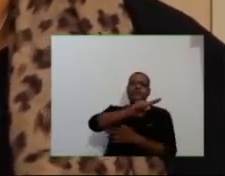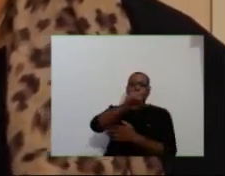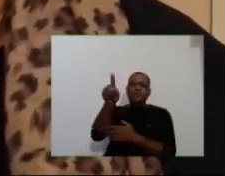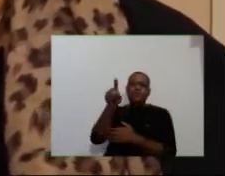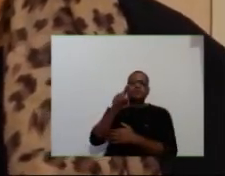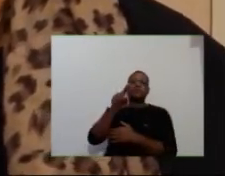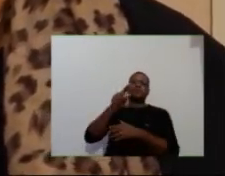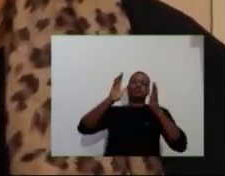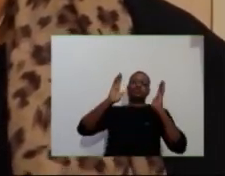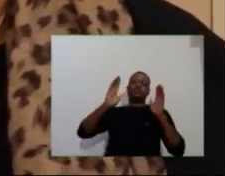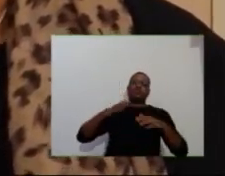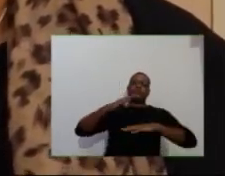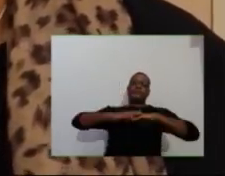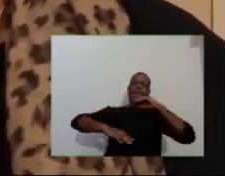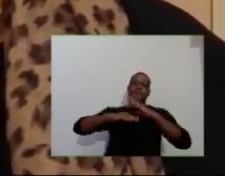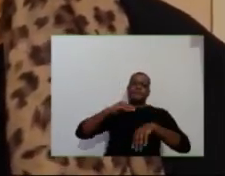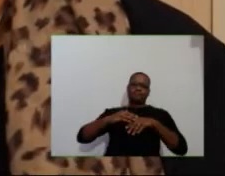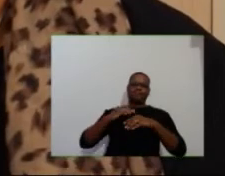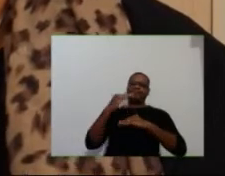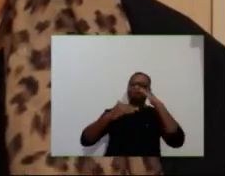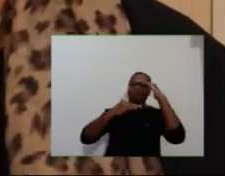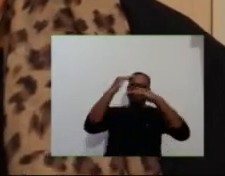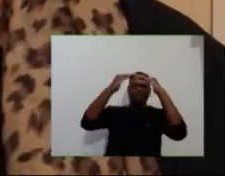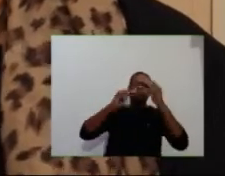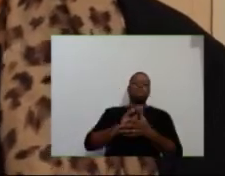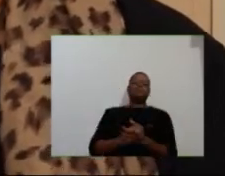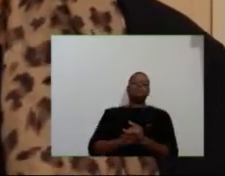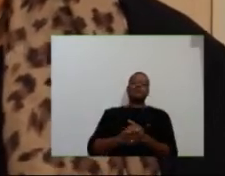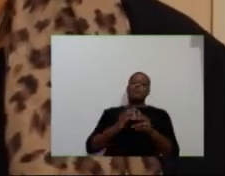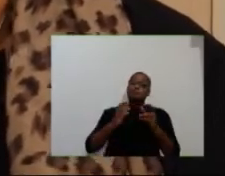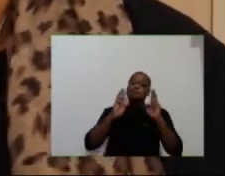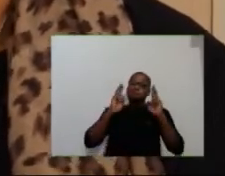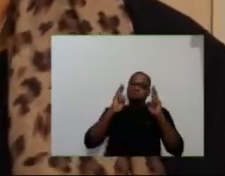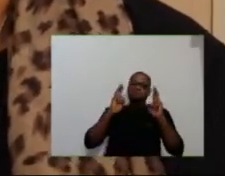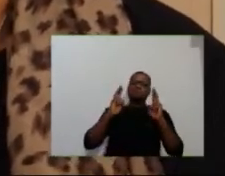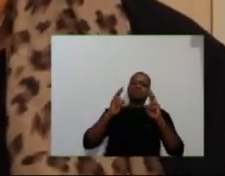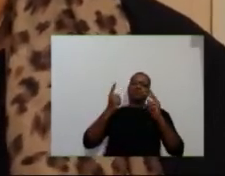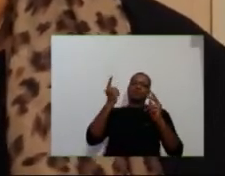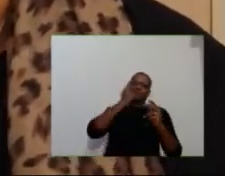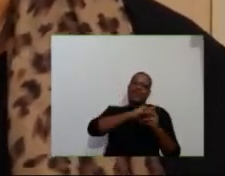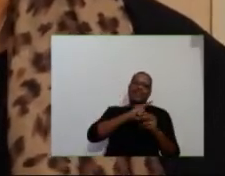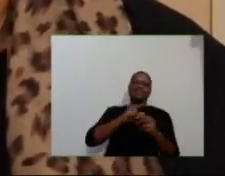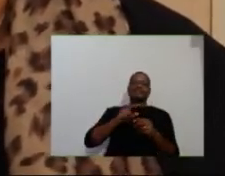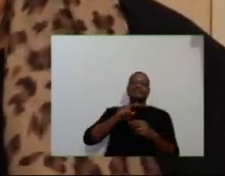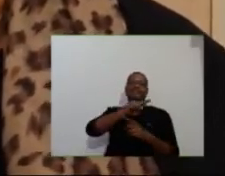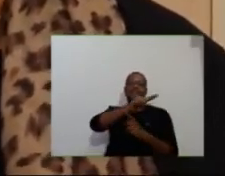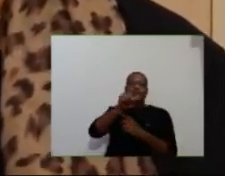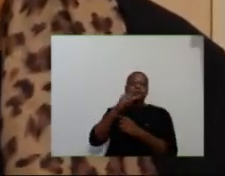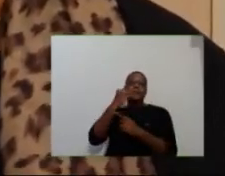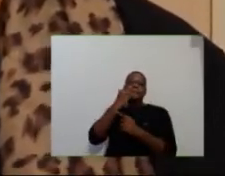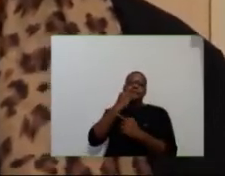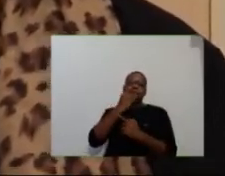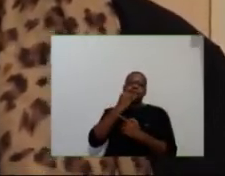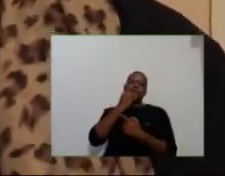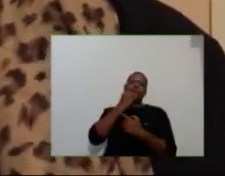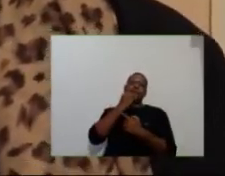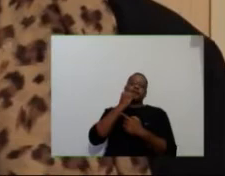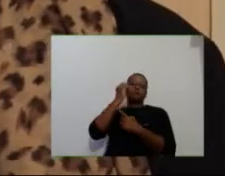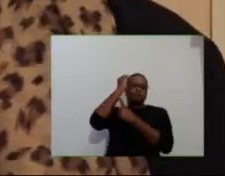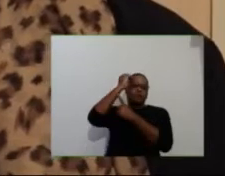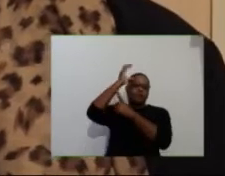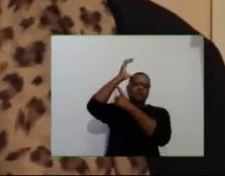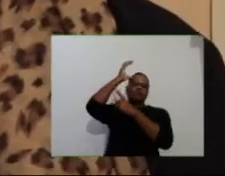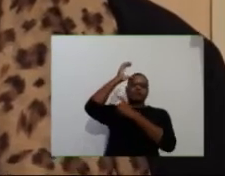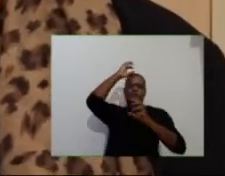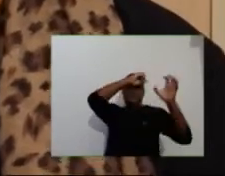preparados ao final desse trabalho. Então, sucesso para vocês, oportunidade de conhecimento, de aprendizagem,